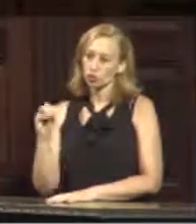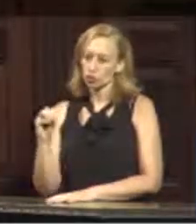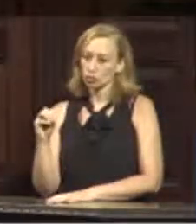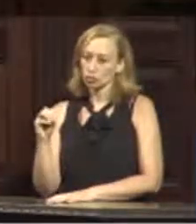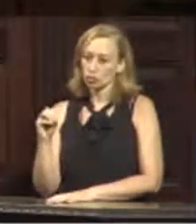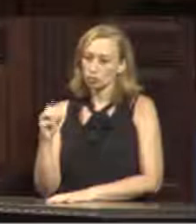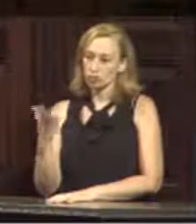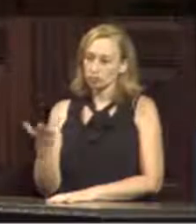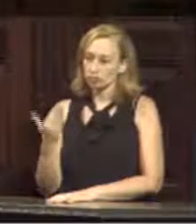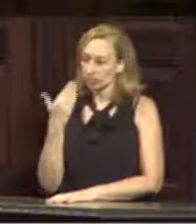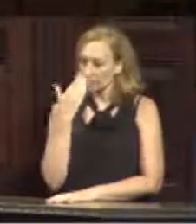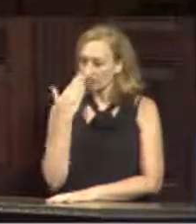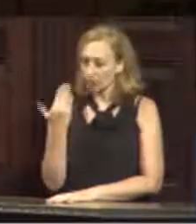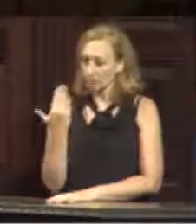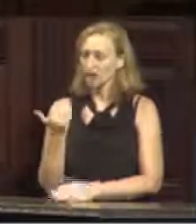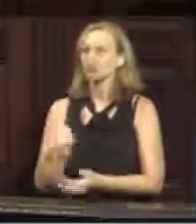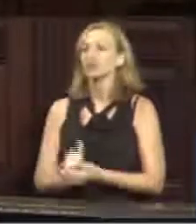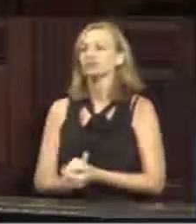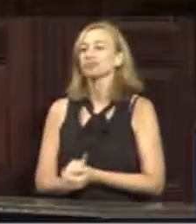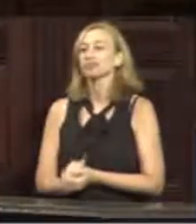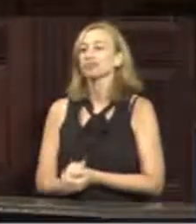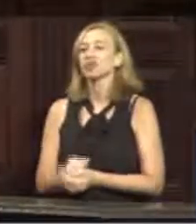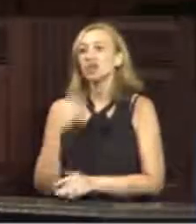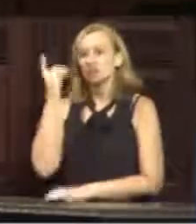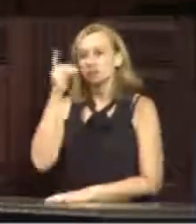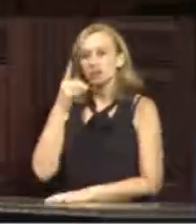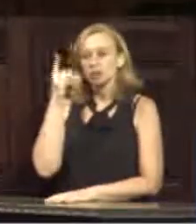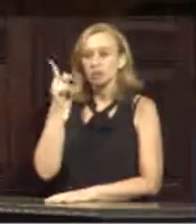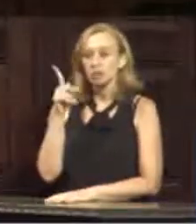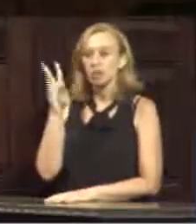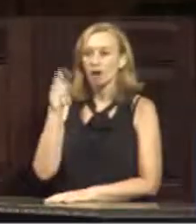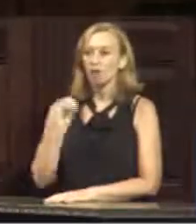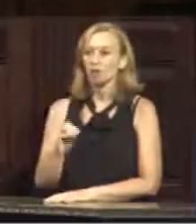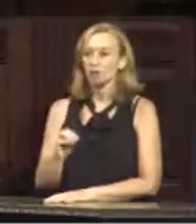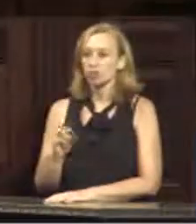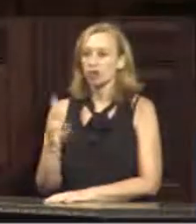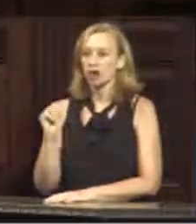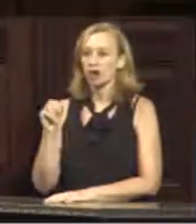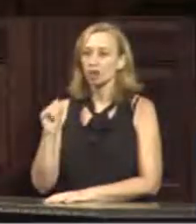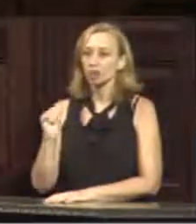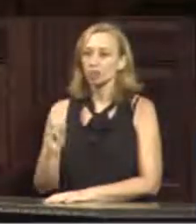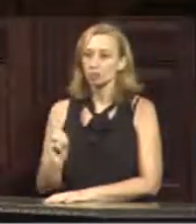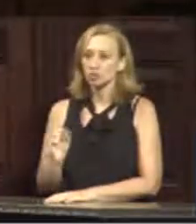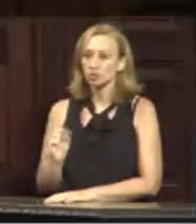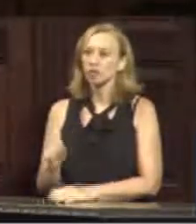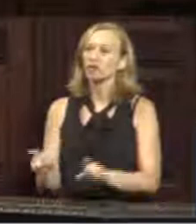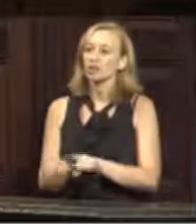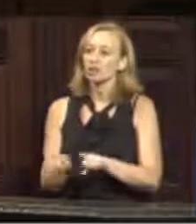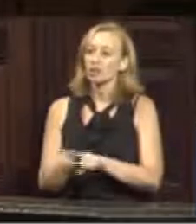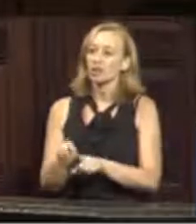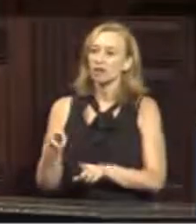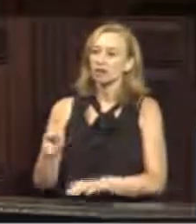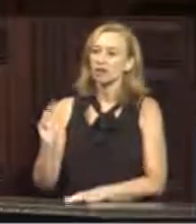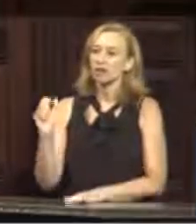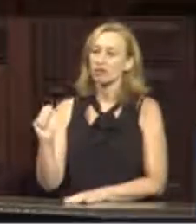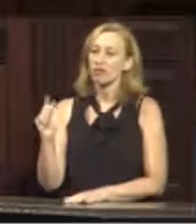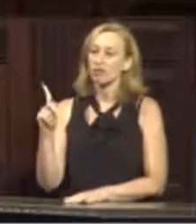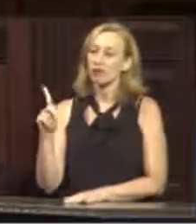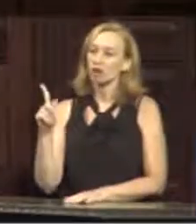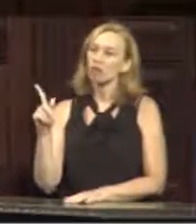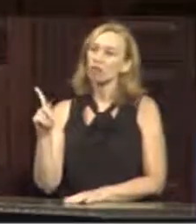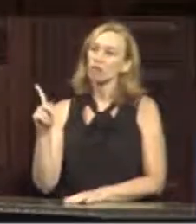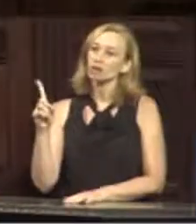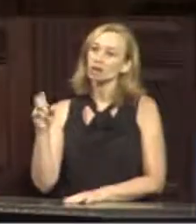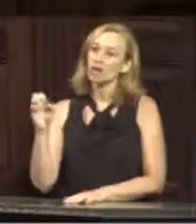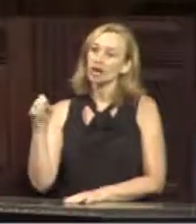da audiência pública, deputado Paulo Ramos, deputado Valdec Teixeira,